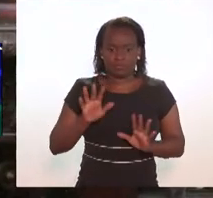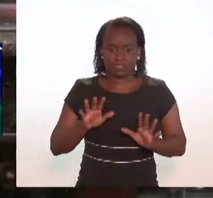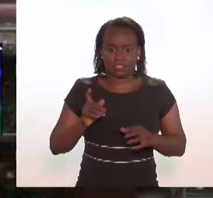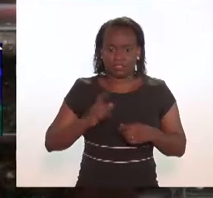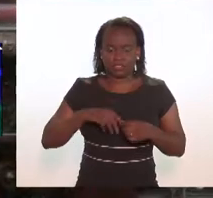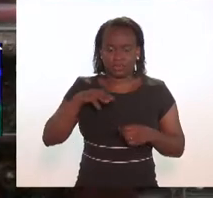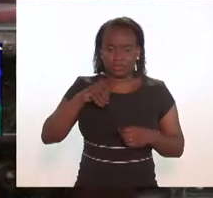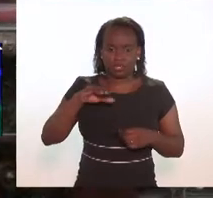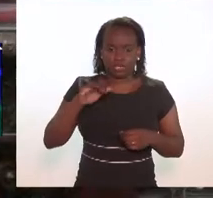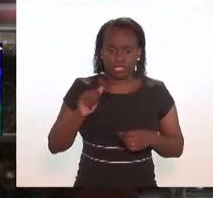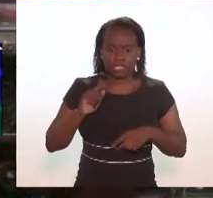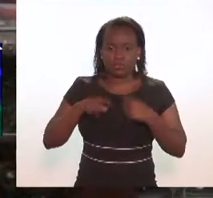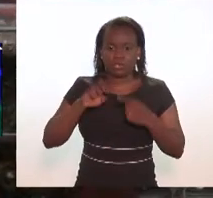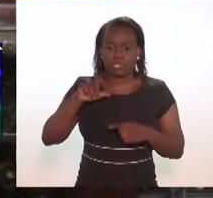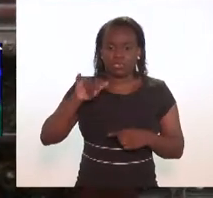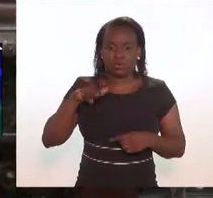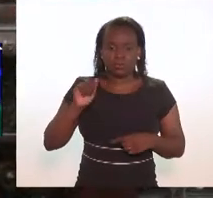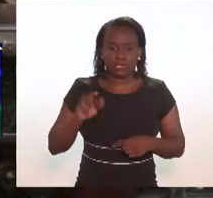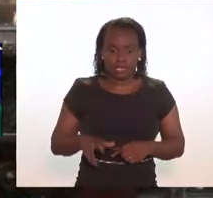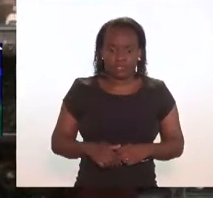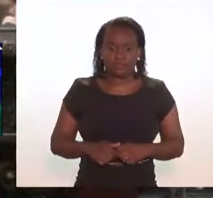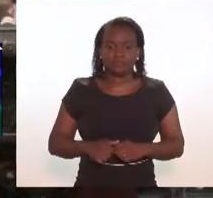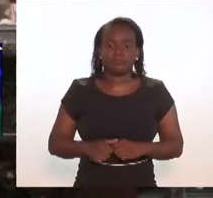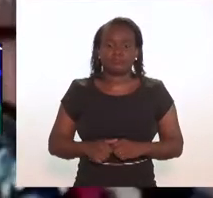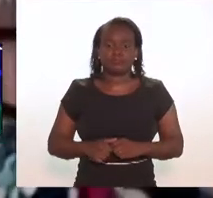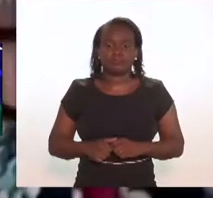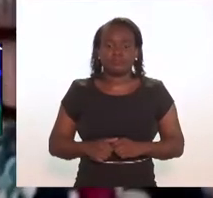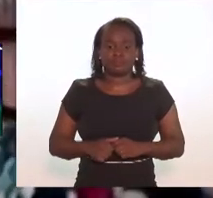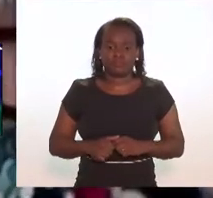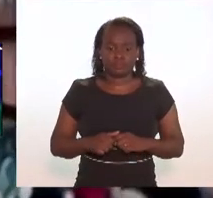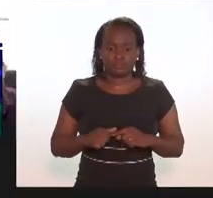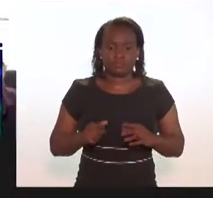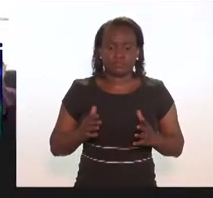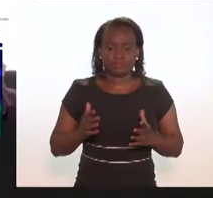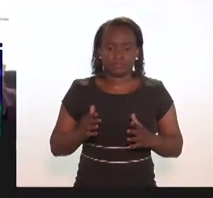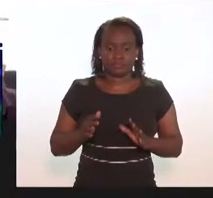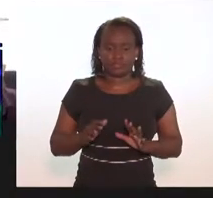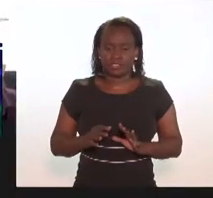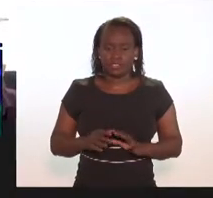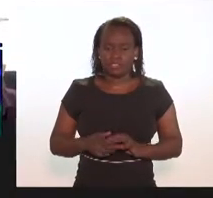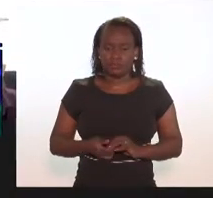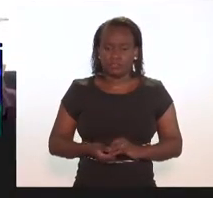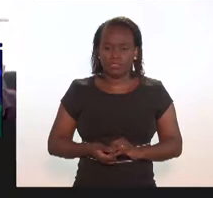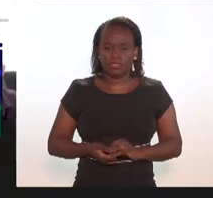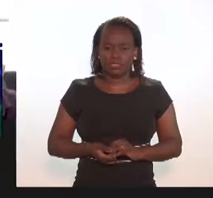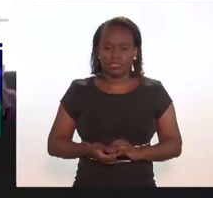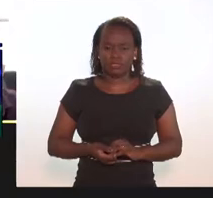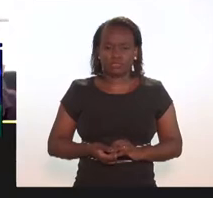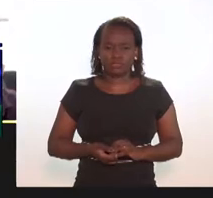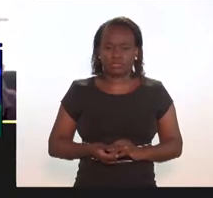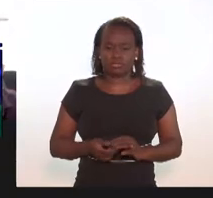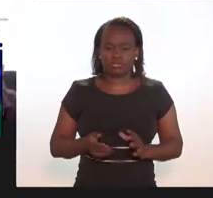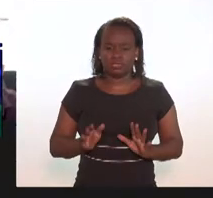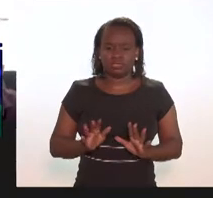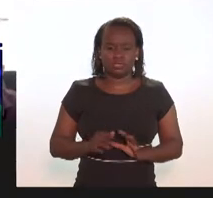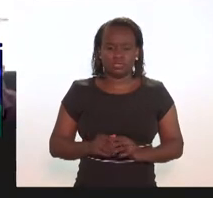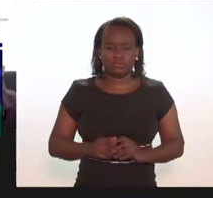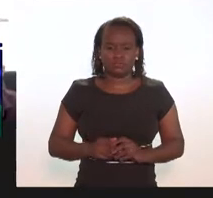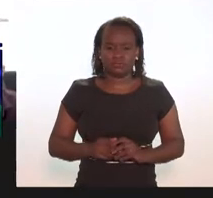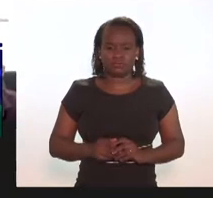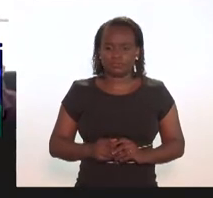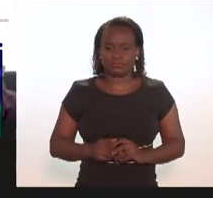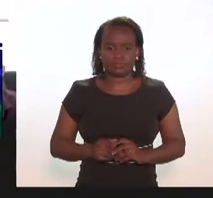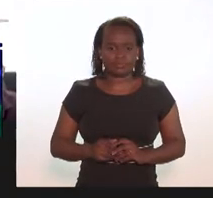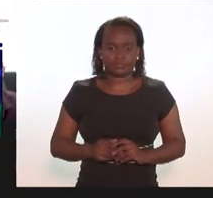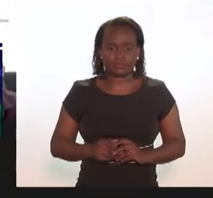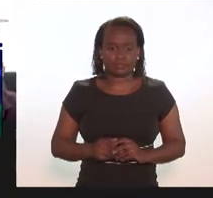em seguida, deputado Eliomar. Obrigada, presidente. Não, eu queria só saber qual era o projeto que a gente está discutindo. É projeto de inscrição.